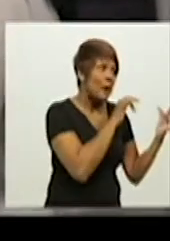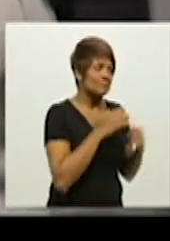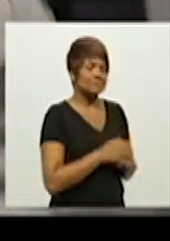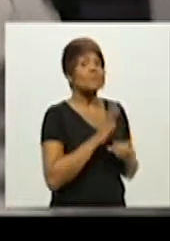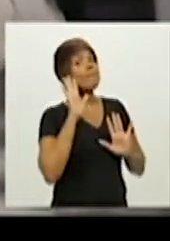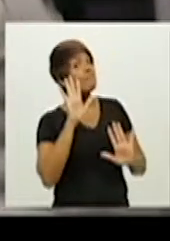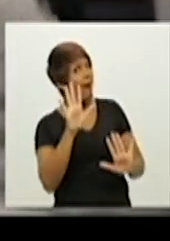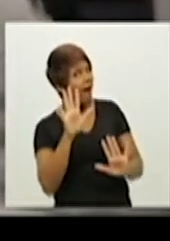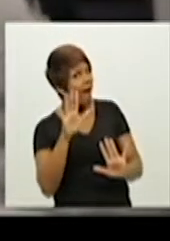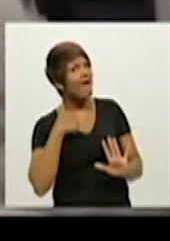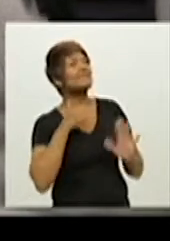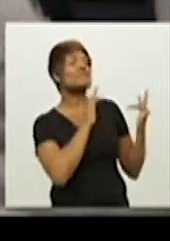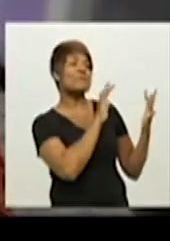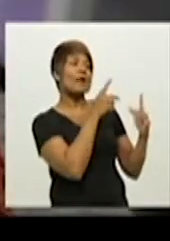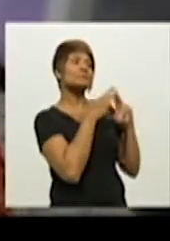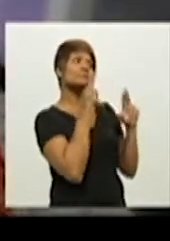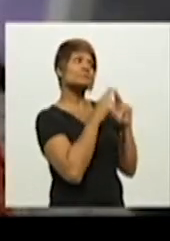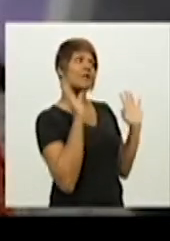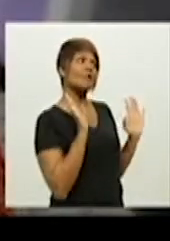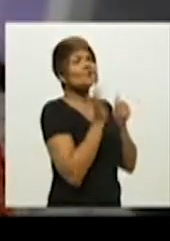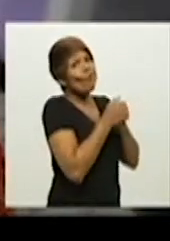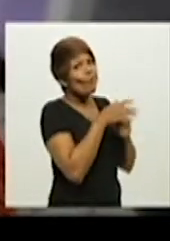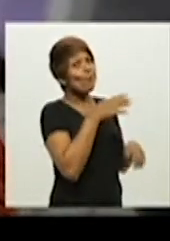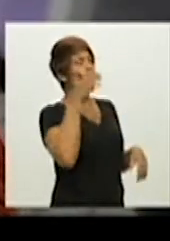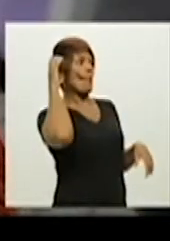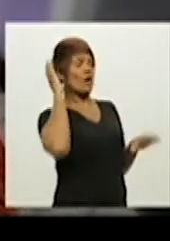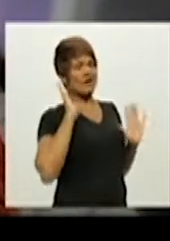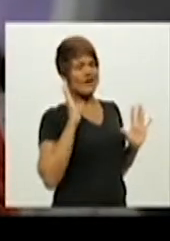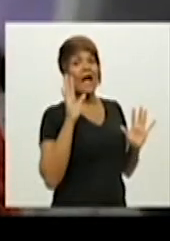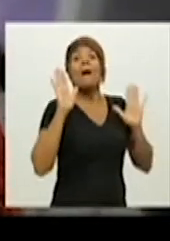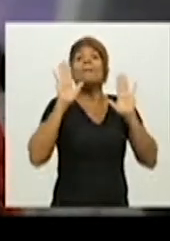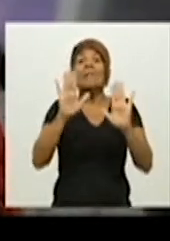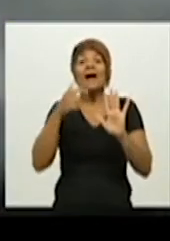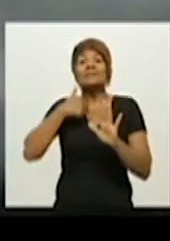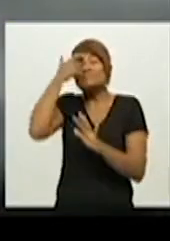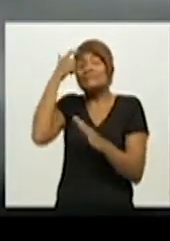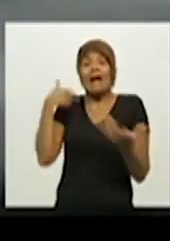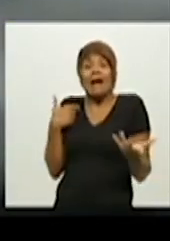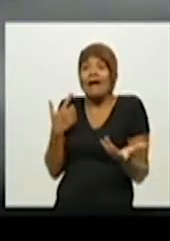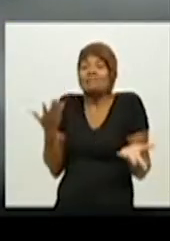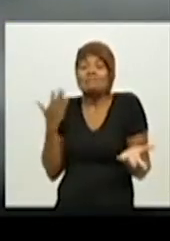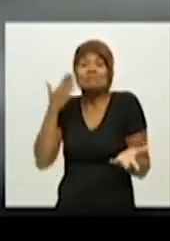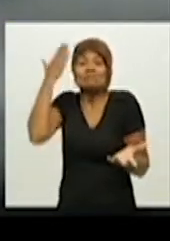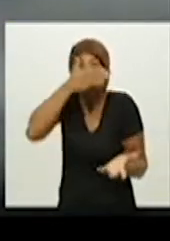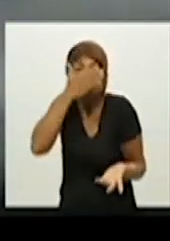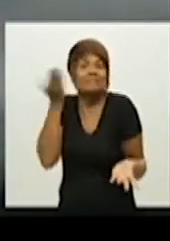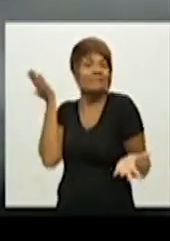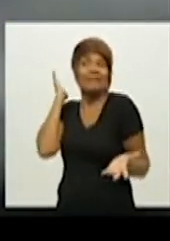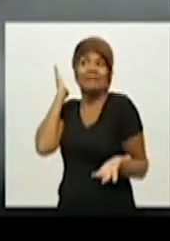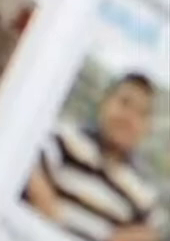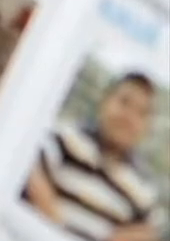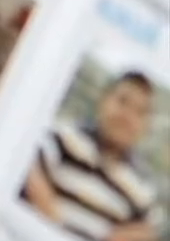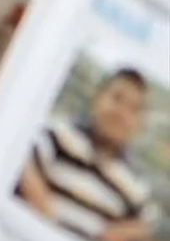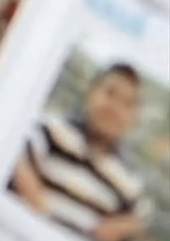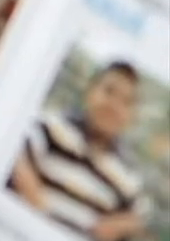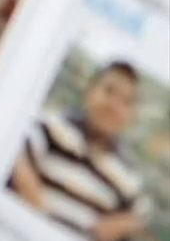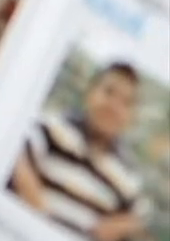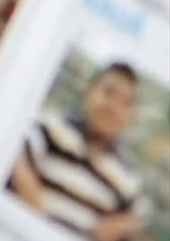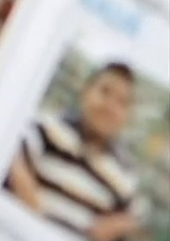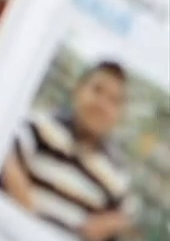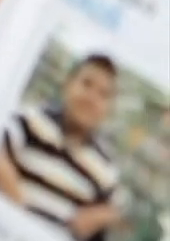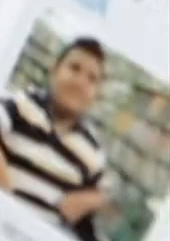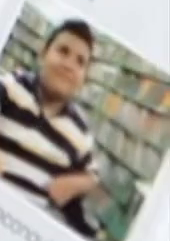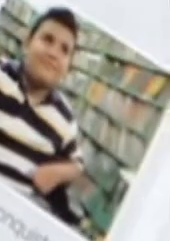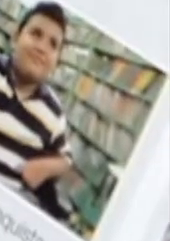pessoa, nós trabalhamos em parceria com uma assistente social chamada Mina Regen. Ela tem 40 anos de experiência já na área